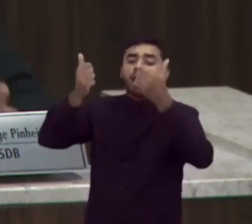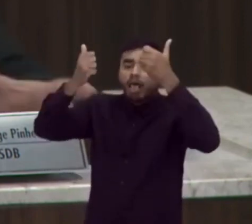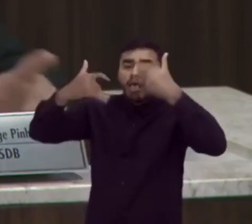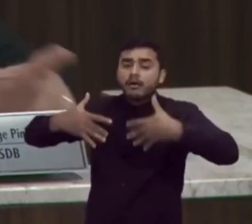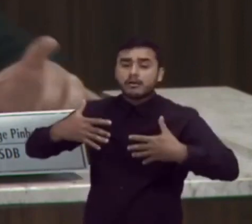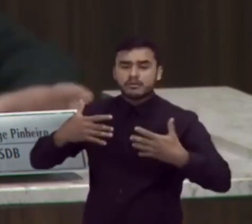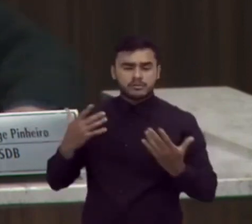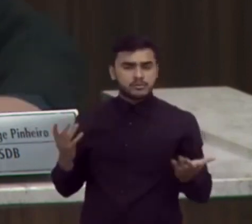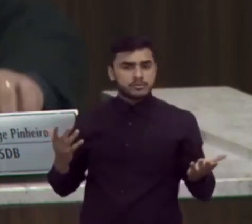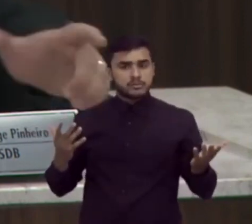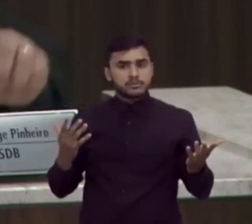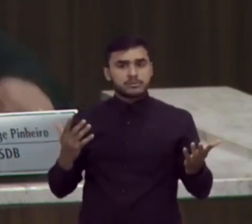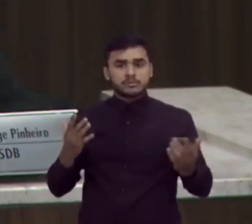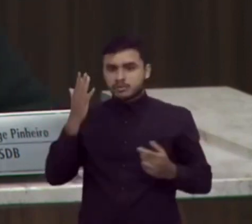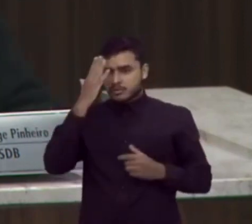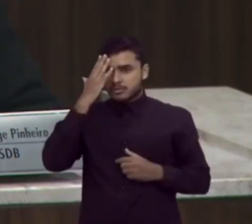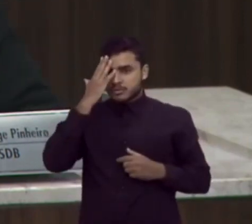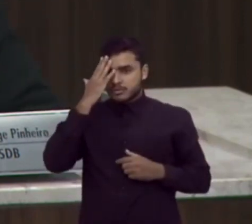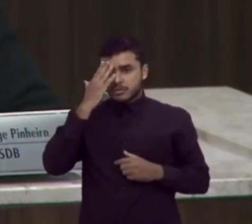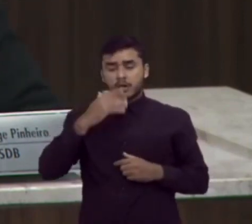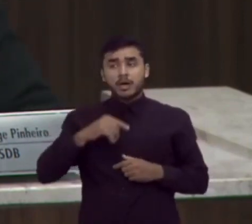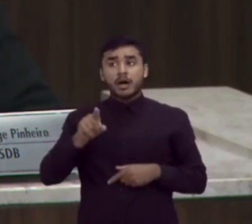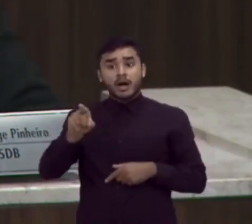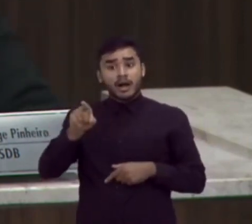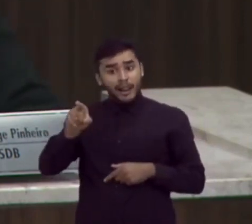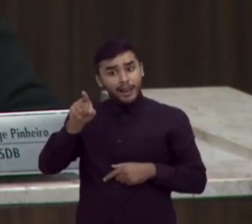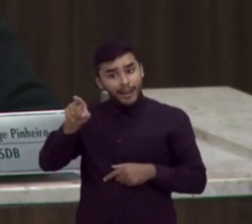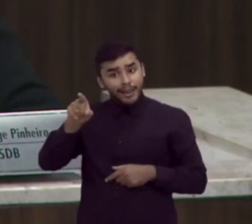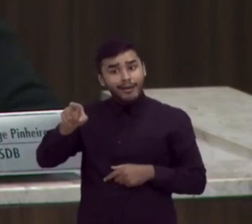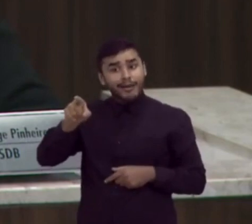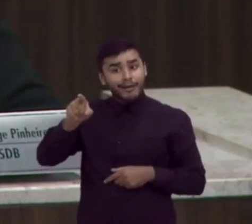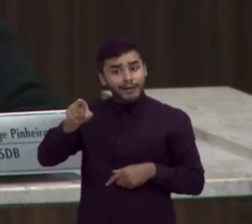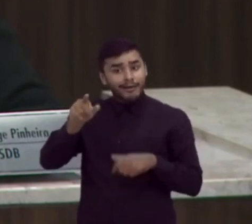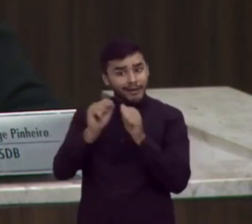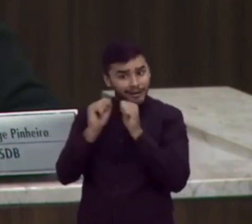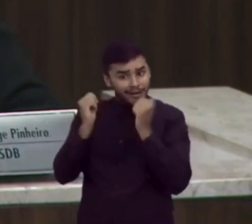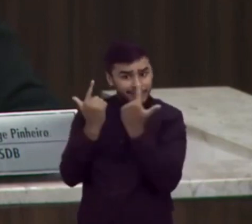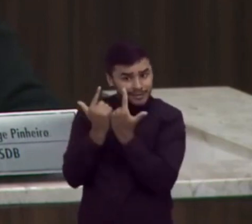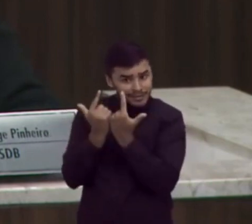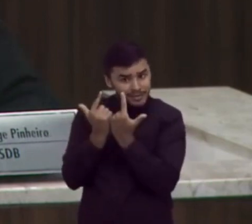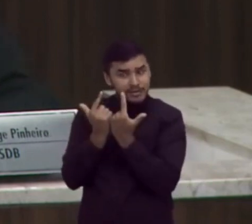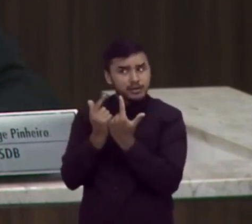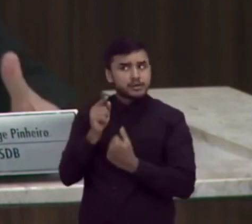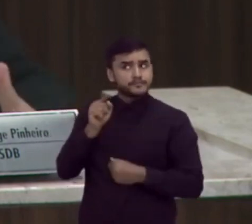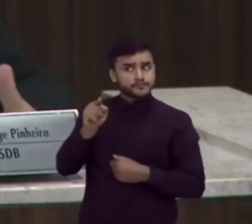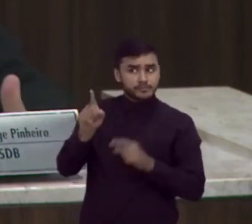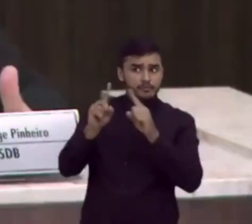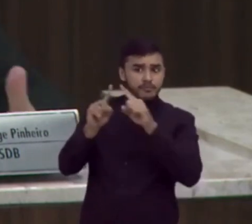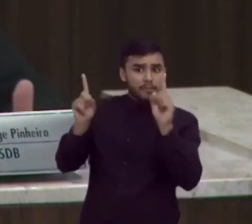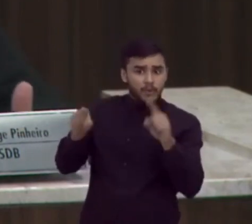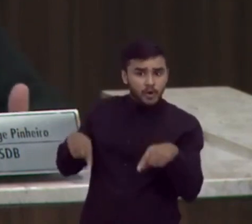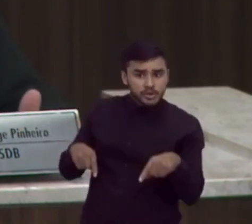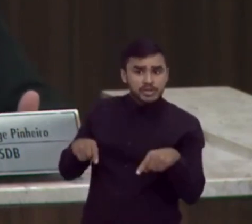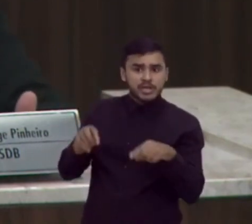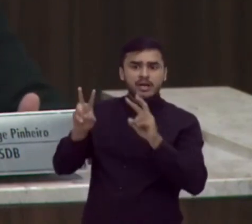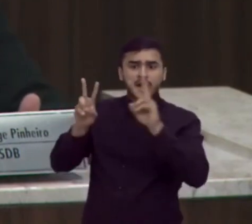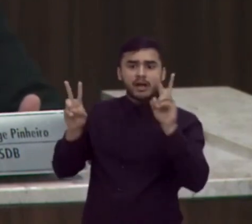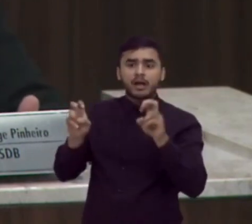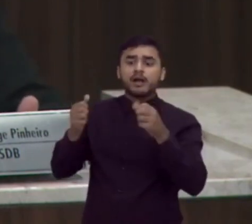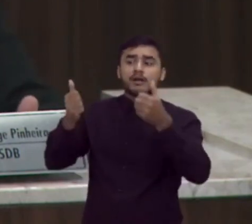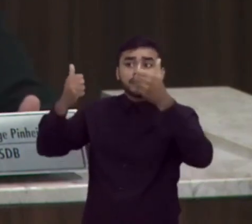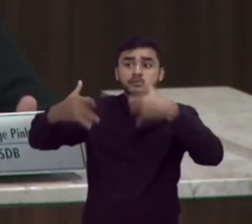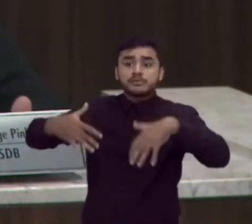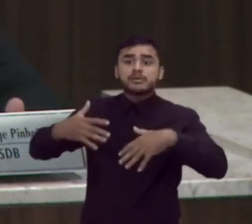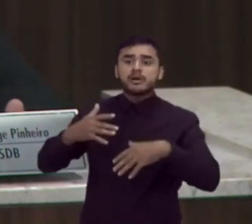pacote de maldade, porque estava aumentando as regionais de 7 para 12. Aí a Prefeitura teve que aqui trabalhar e mostrar que não estava